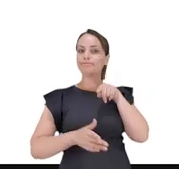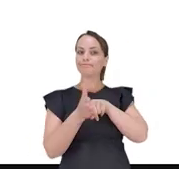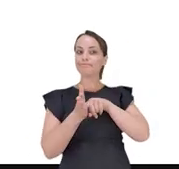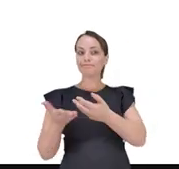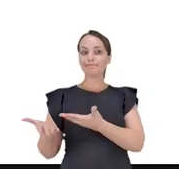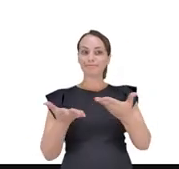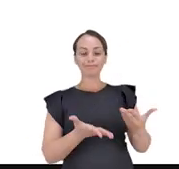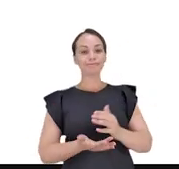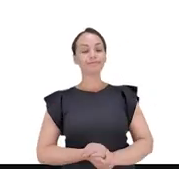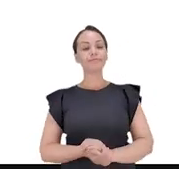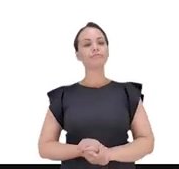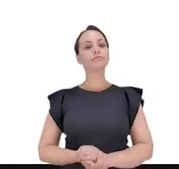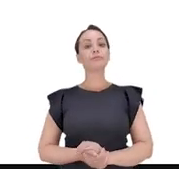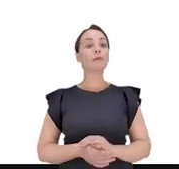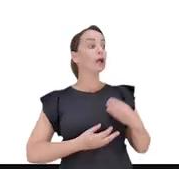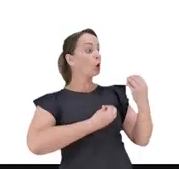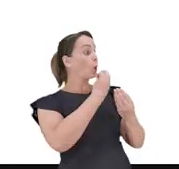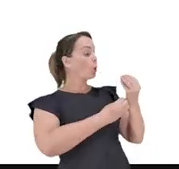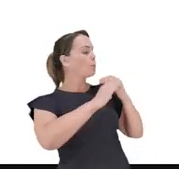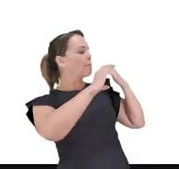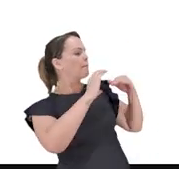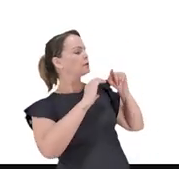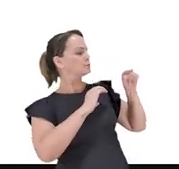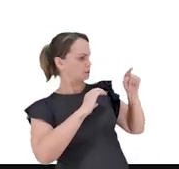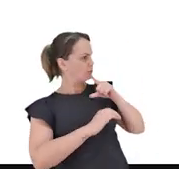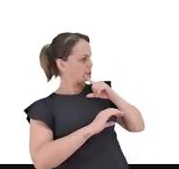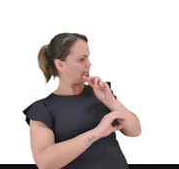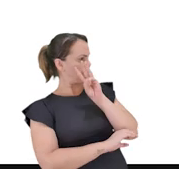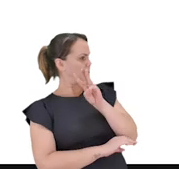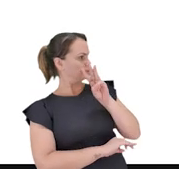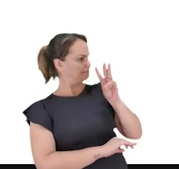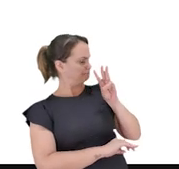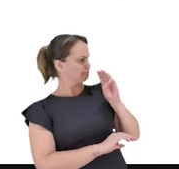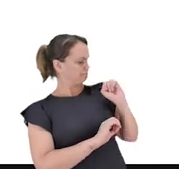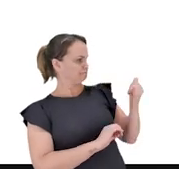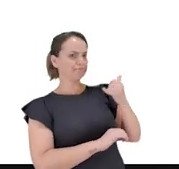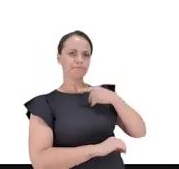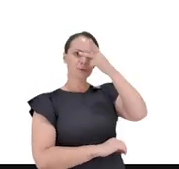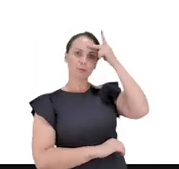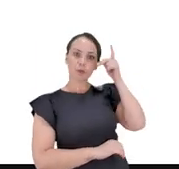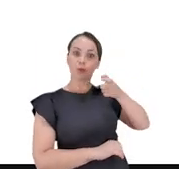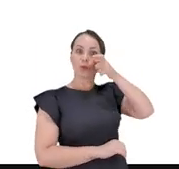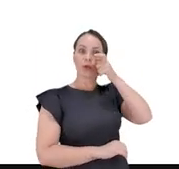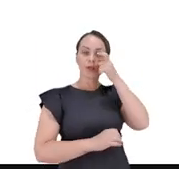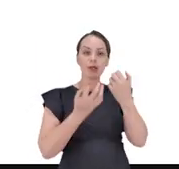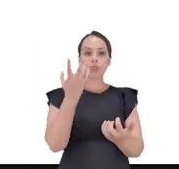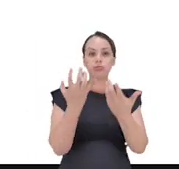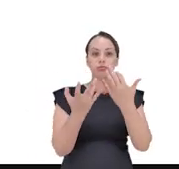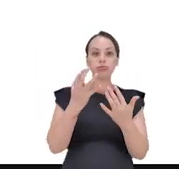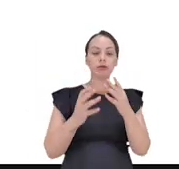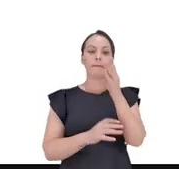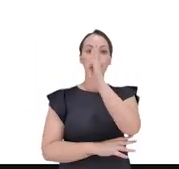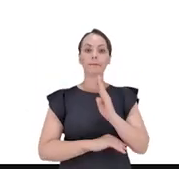de vocês. E como que a gente faz para te enviar isso daí? Você tem algum site que você indica para que as pessoas acompanhem as queimadas no Brasil e no